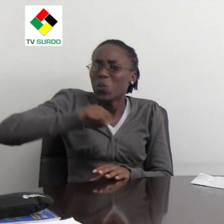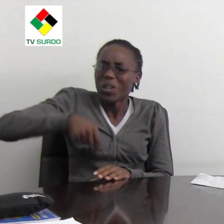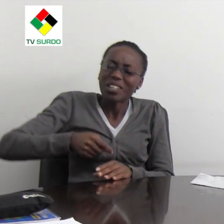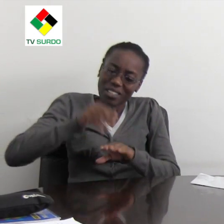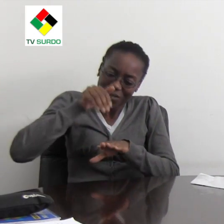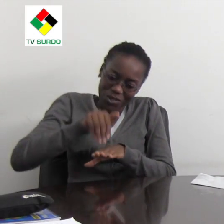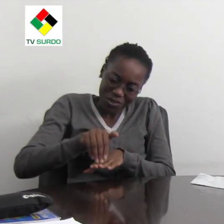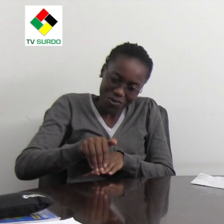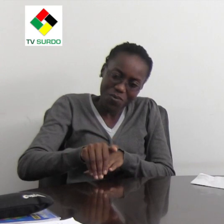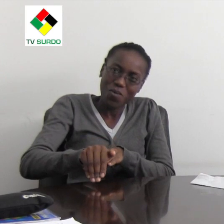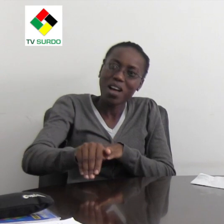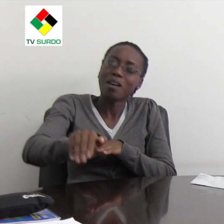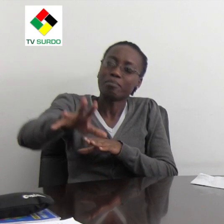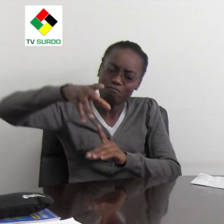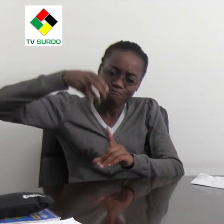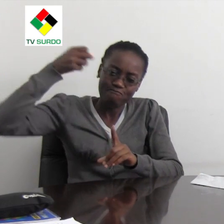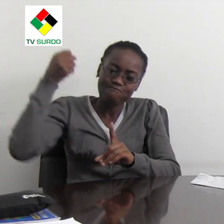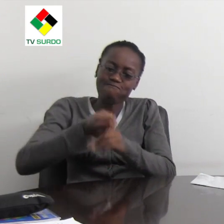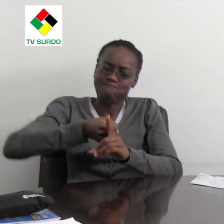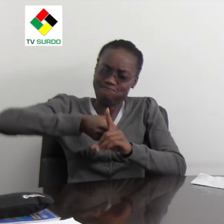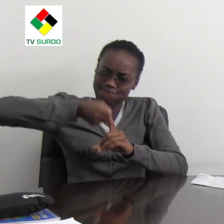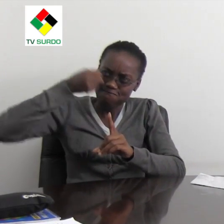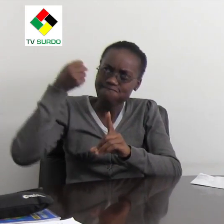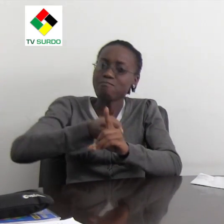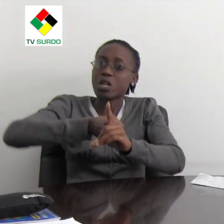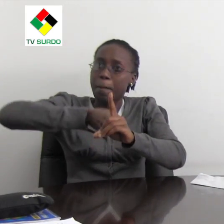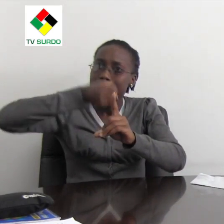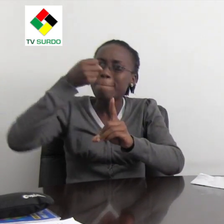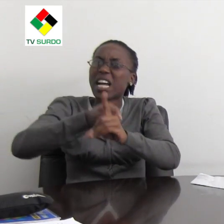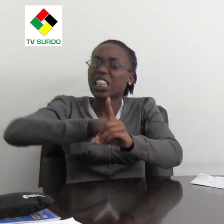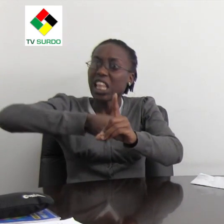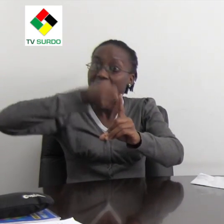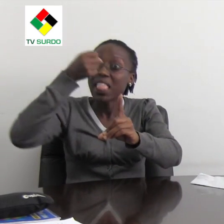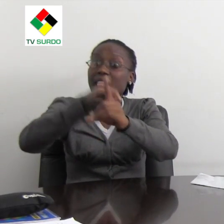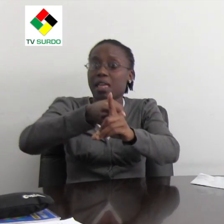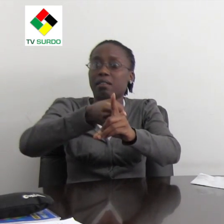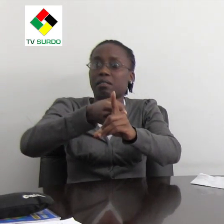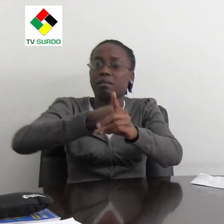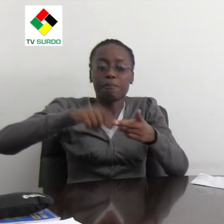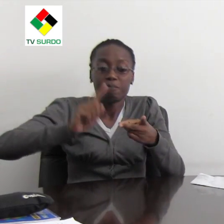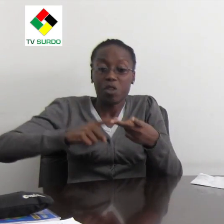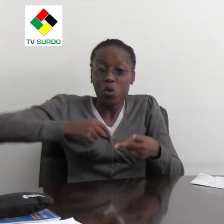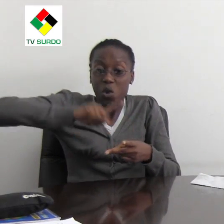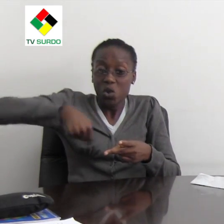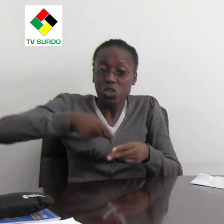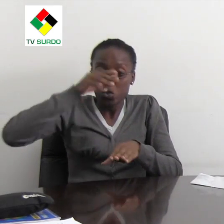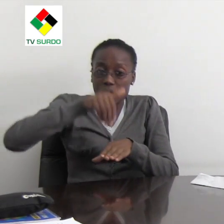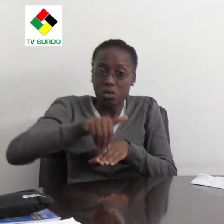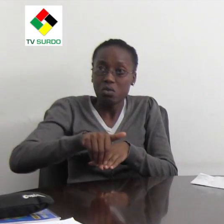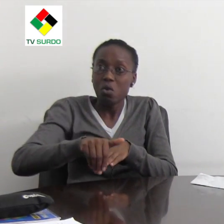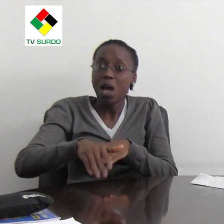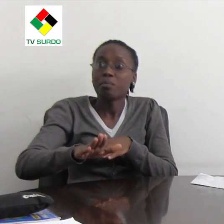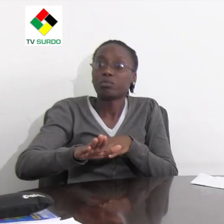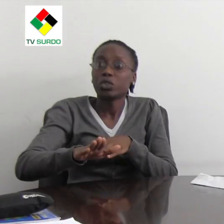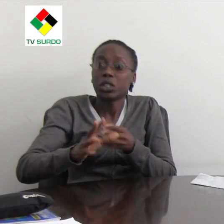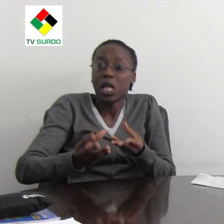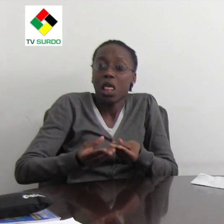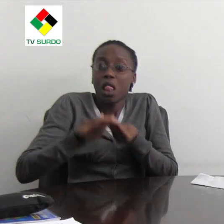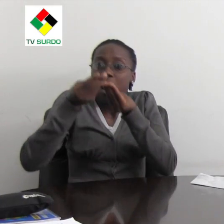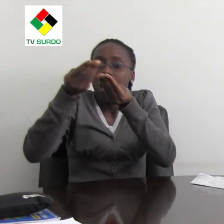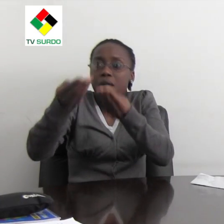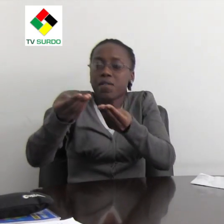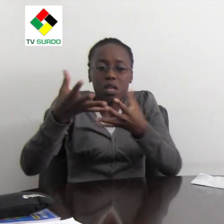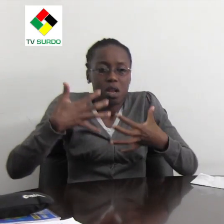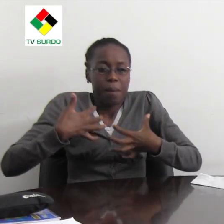a batalhar. Isto é, vamos continuar a levar ainda esta preocupação. Aquele direito, neste